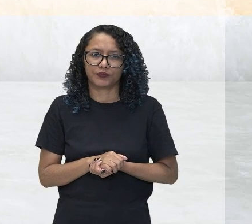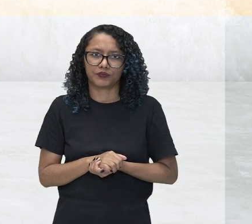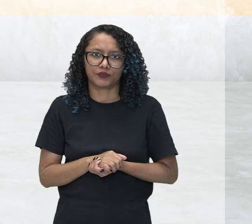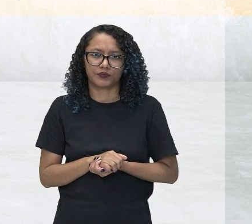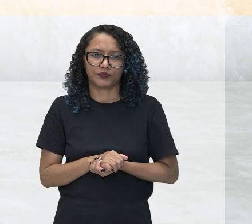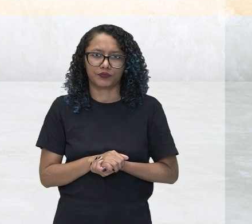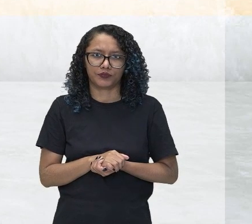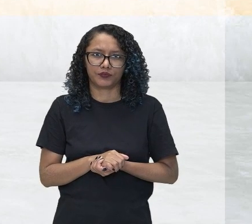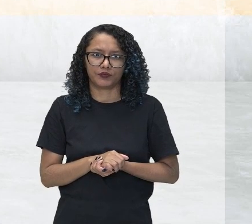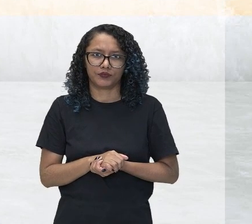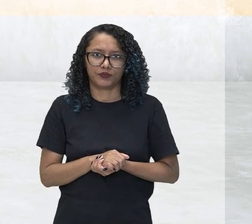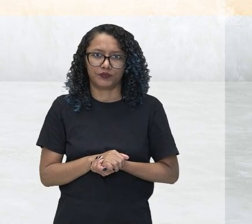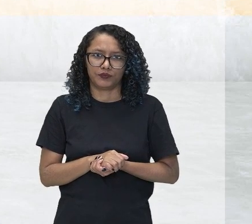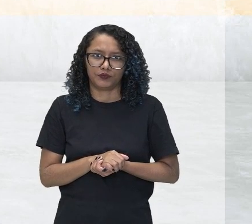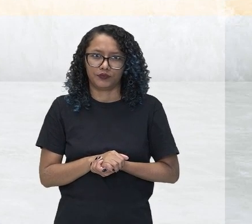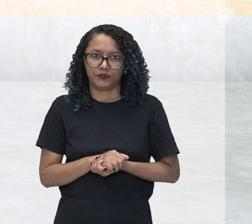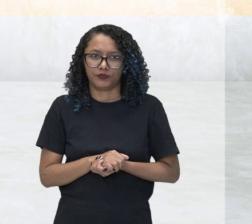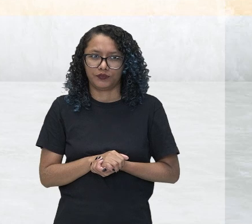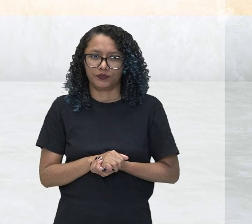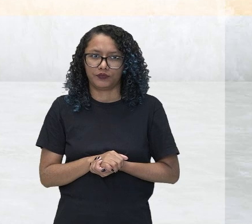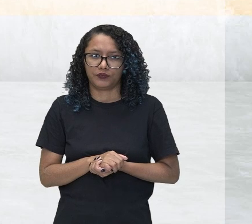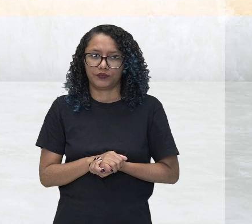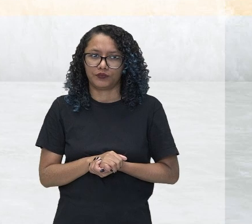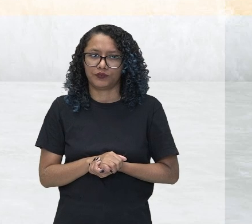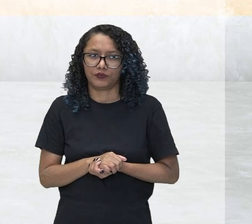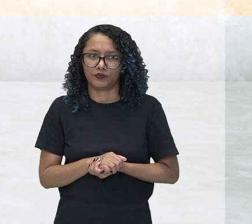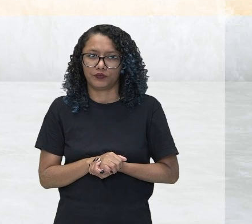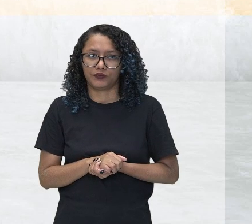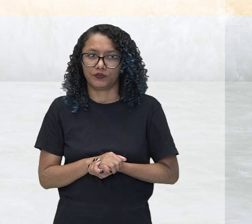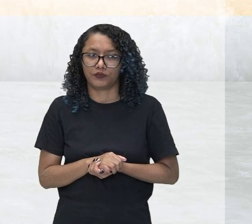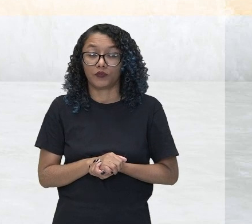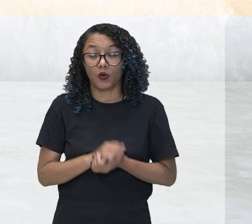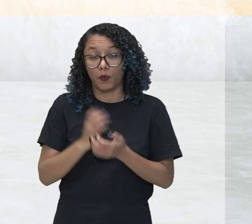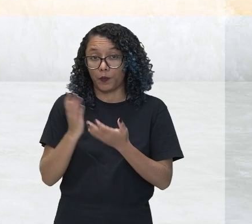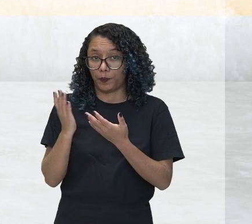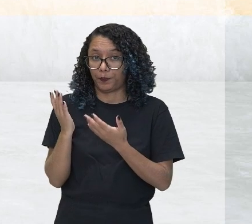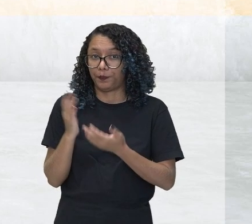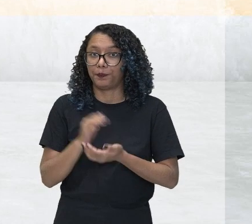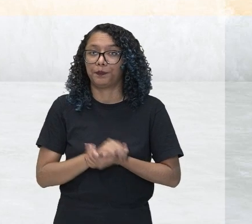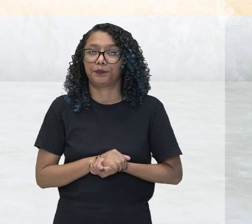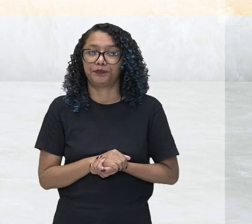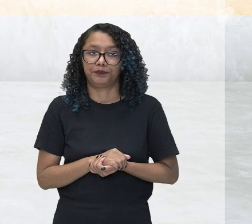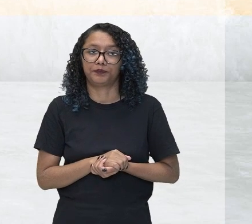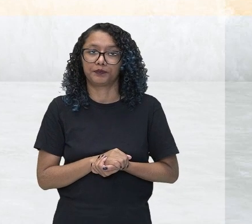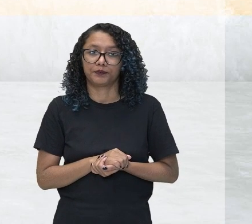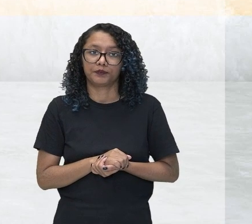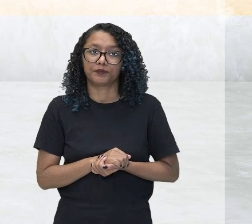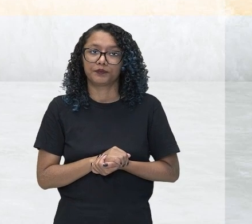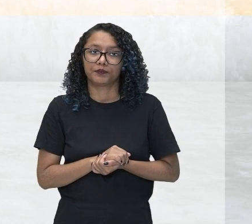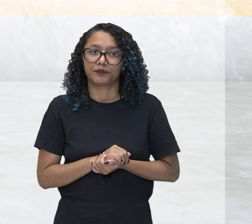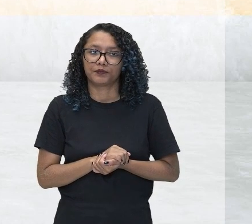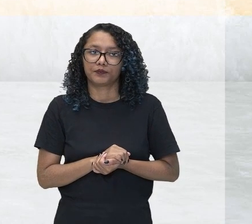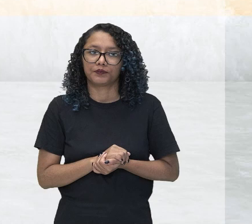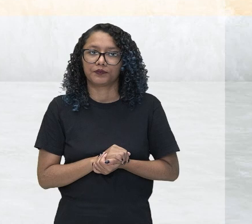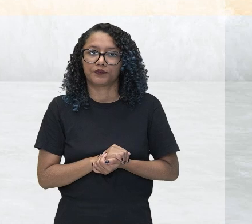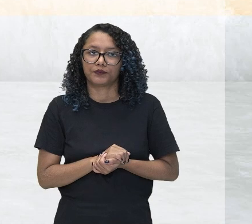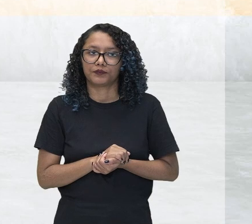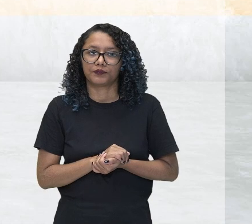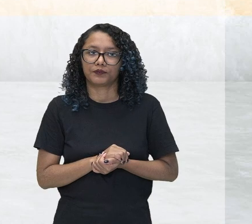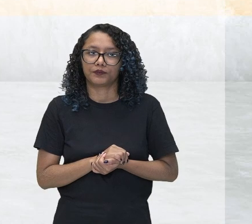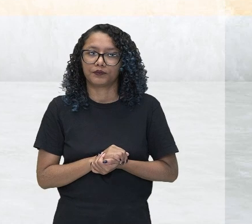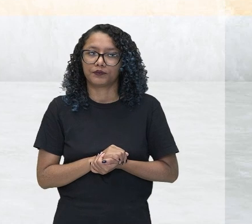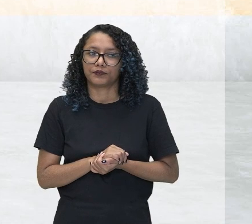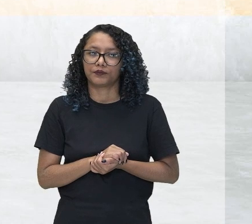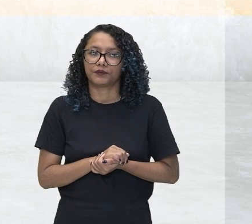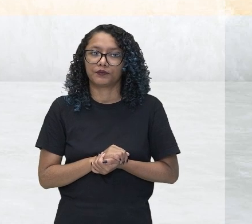veja bem, esse conhecimento, né, vocês podem acompanhar comigo aqui, é um conhecimento que nem